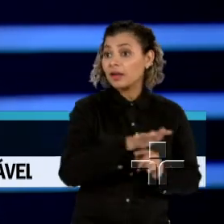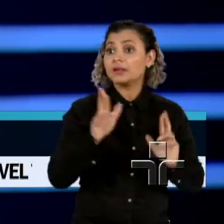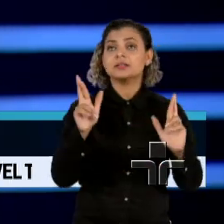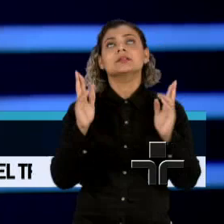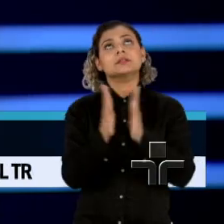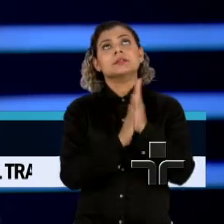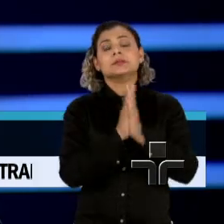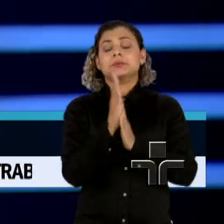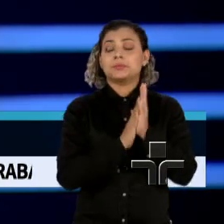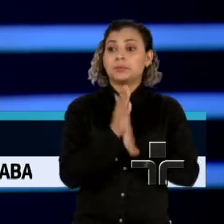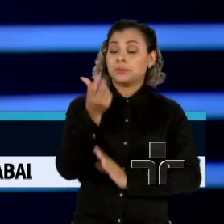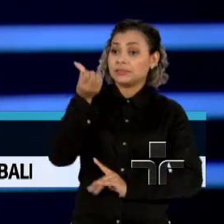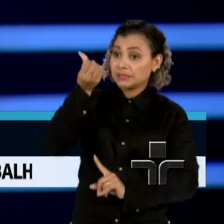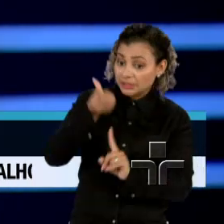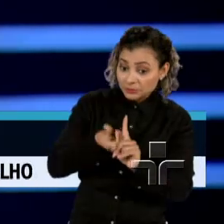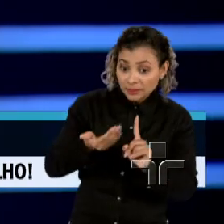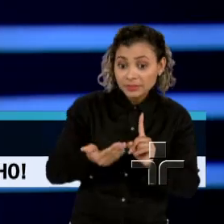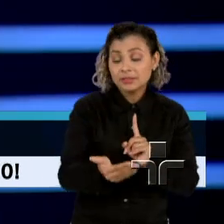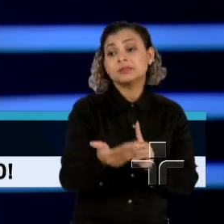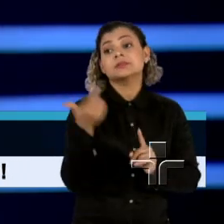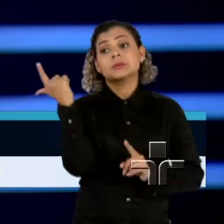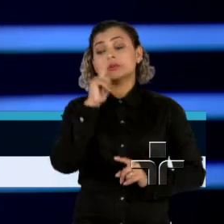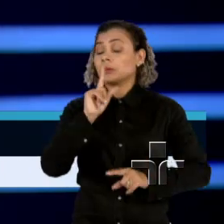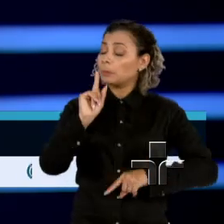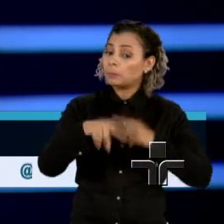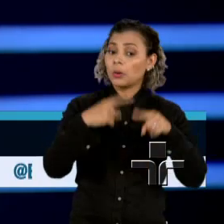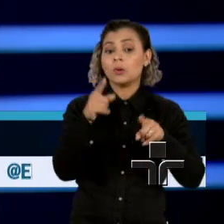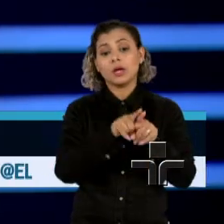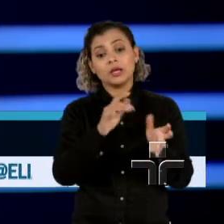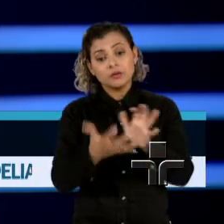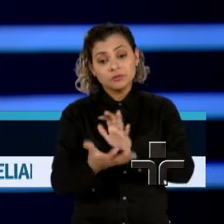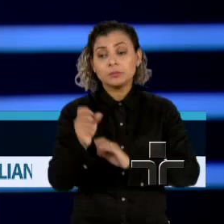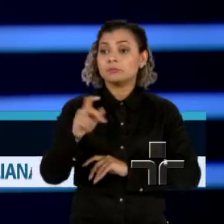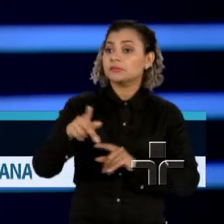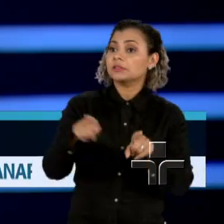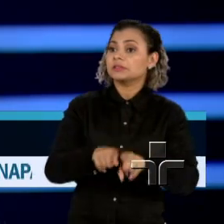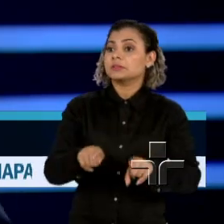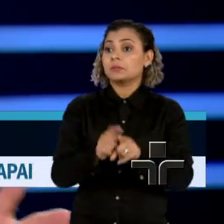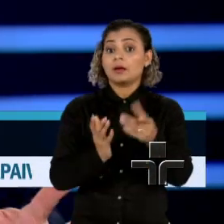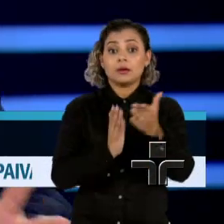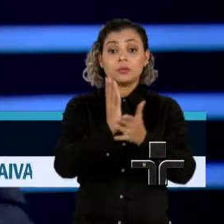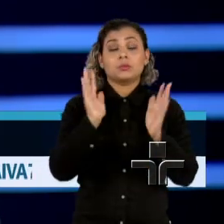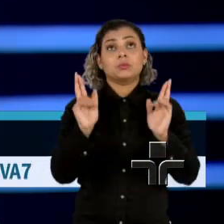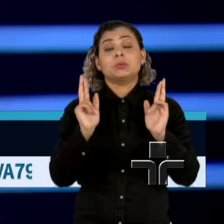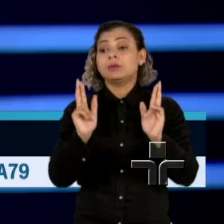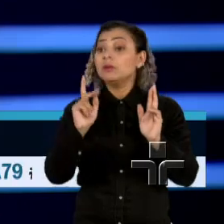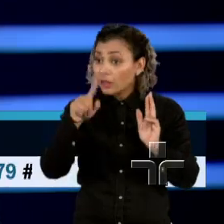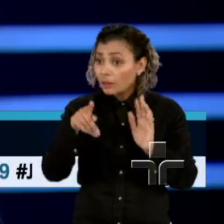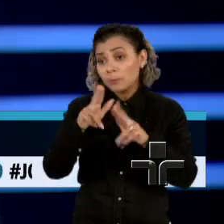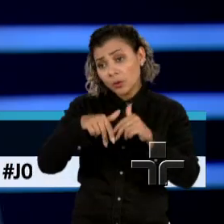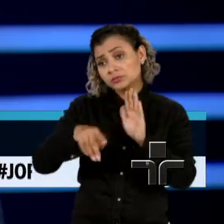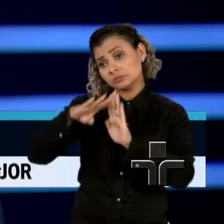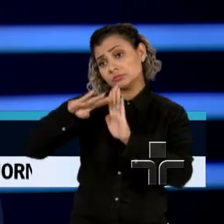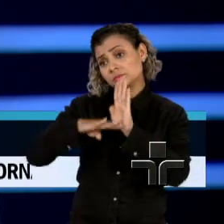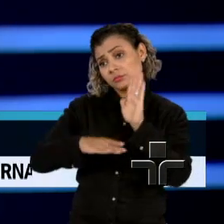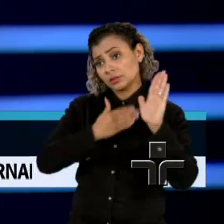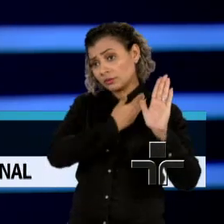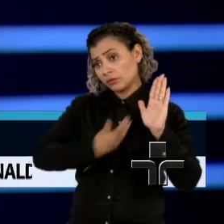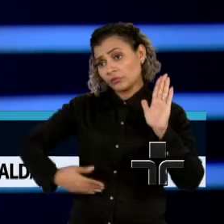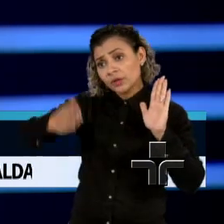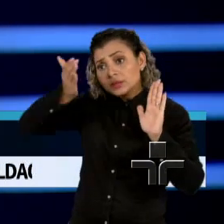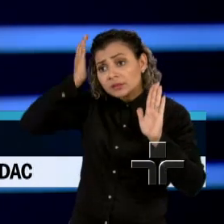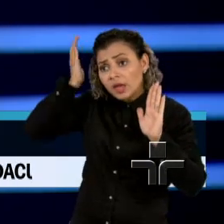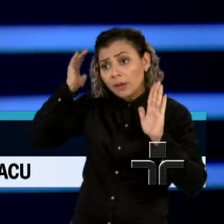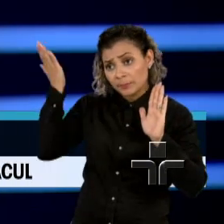primeiro semestre de alguns ganhos importantes, e possivelmente a reforma da Previdência agora aprovada, isso tudo é na agenda que foi preparada lá atrás. A